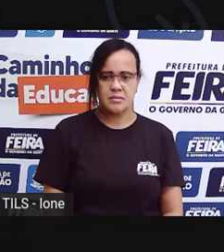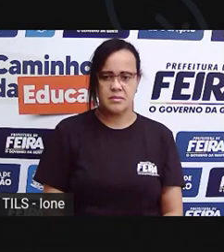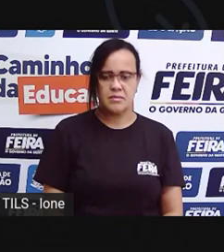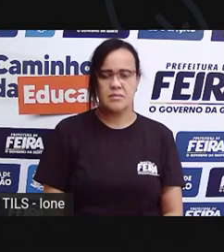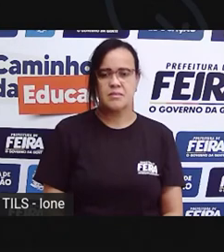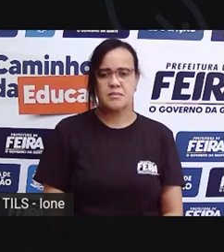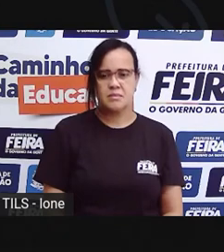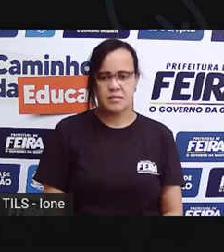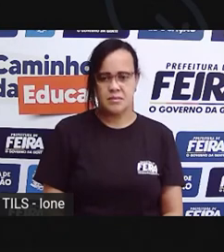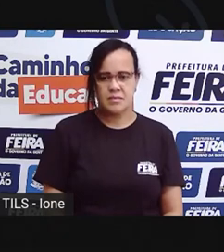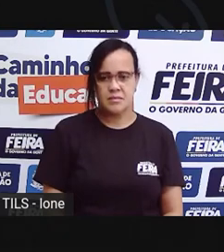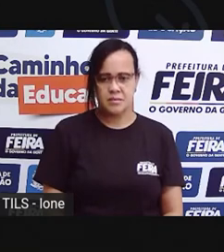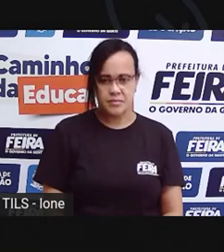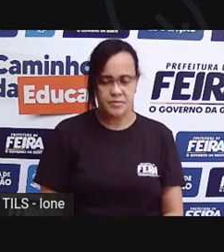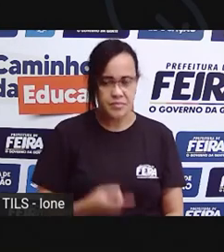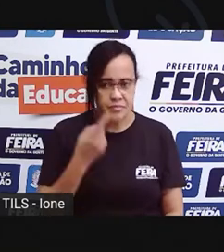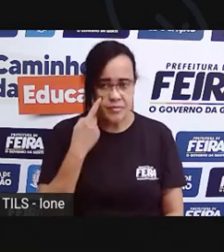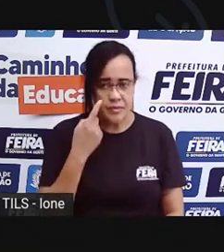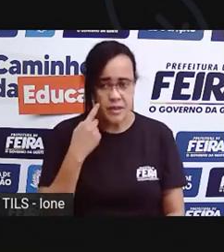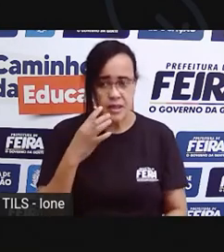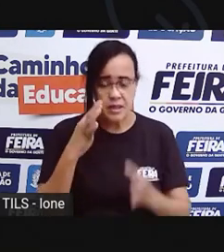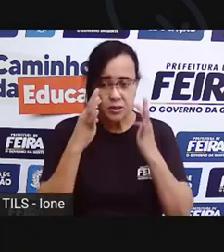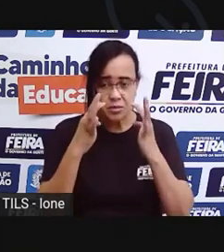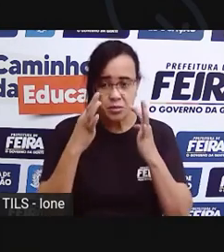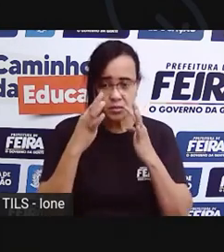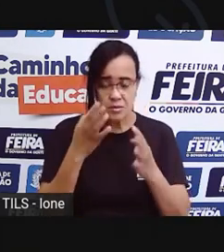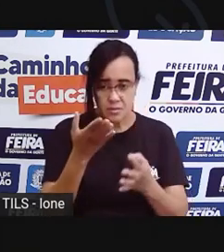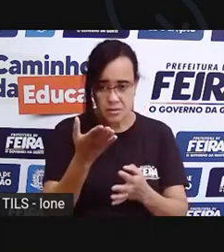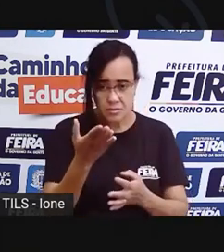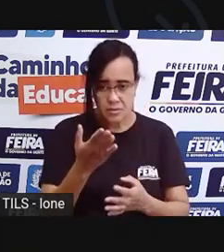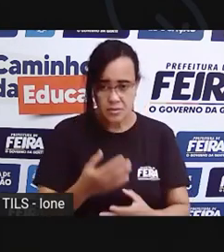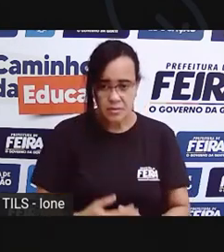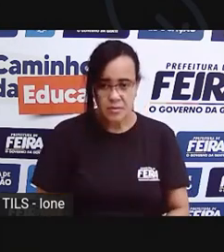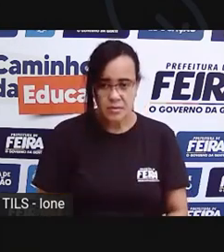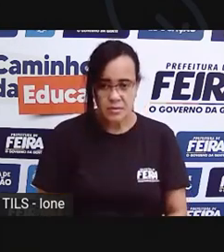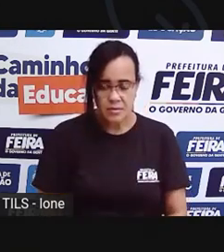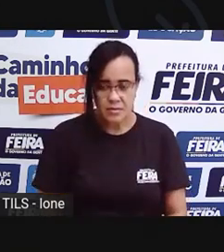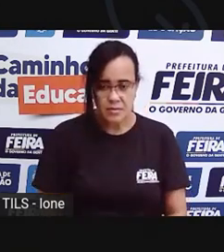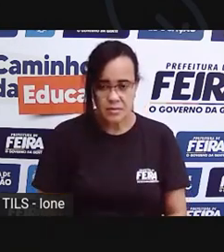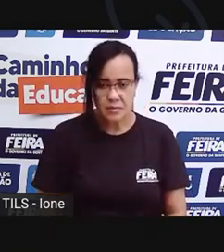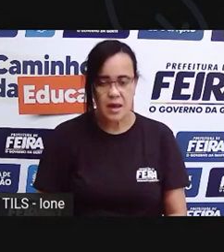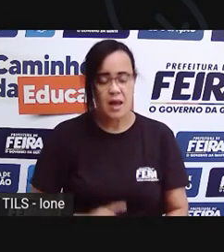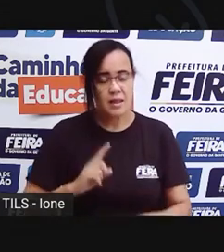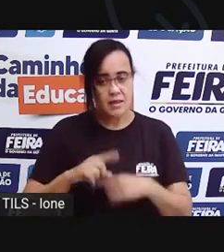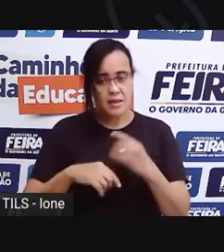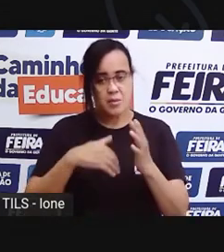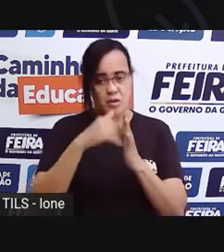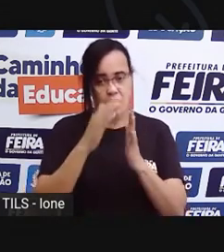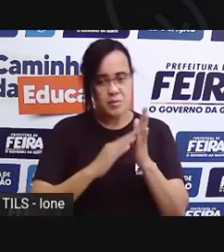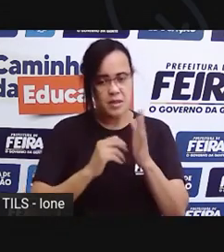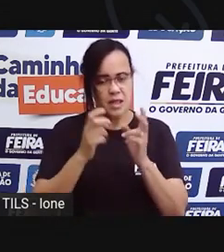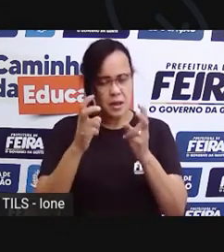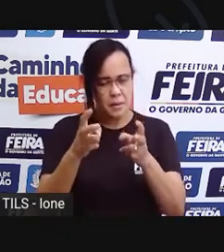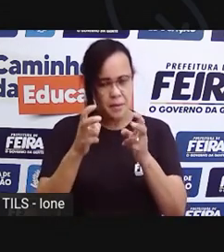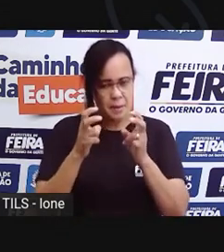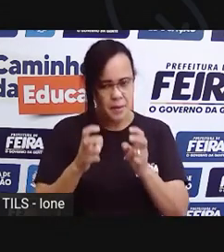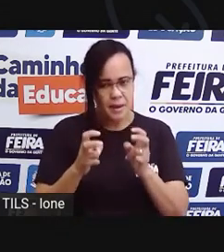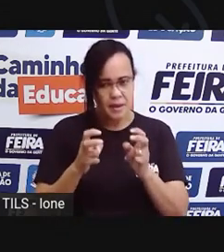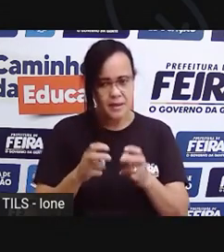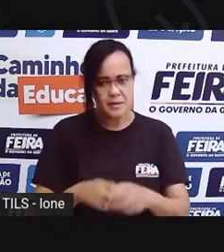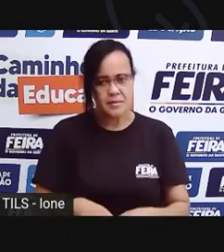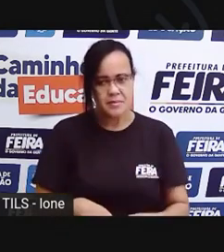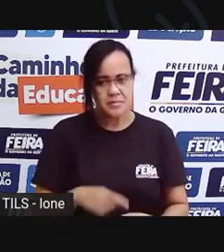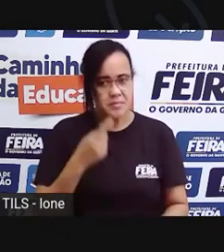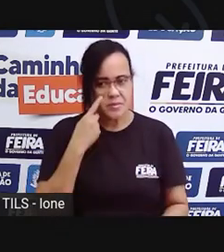Prontinho. Não sei se vai dar para vocês verem o desenho, mas enquanto a prof for pintando, vocês vão percebendo o desenho. Acho que não dá para